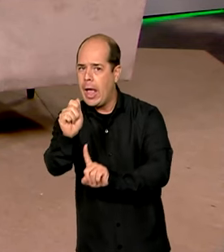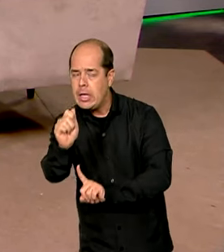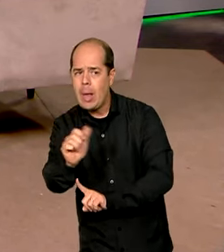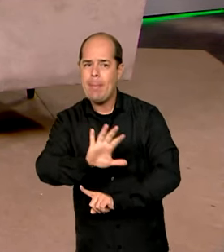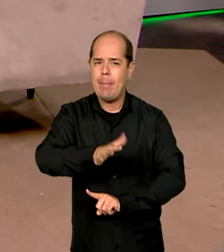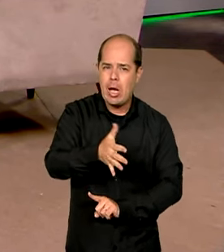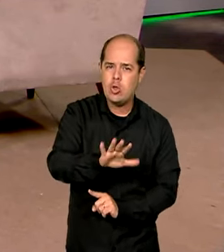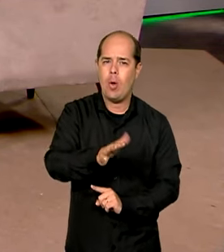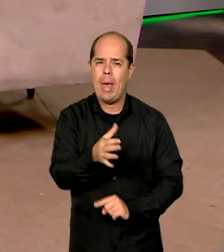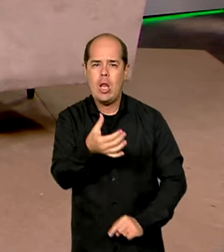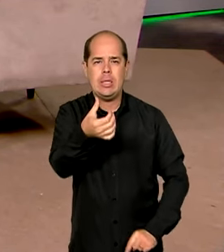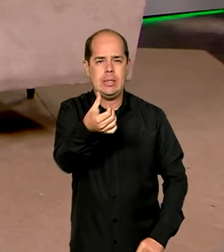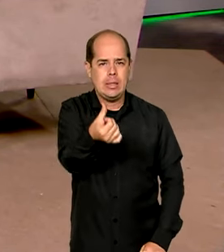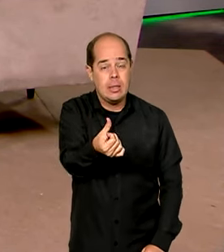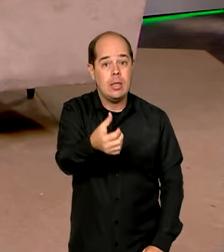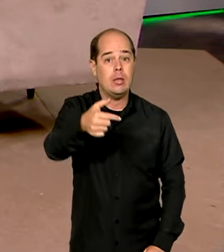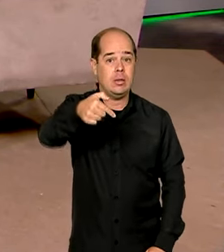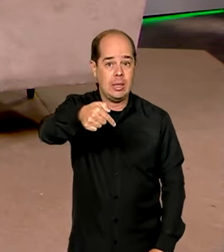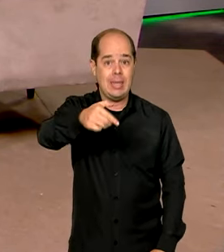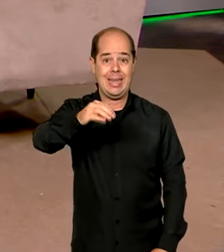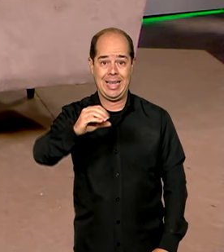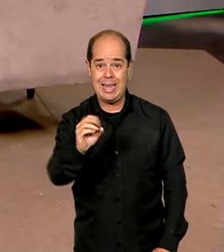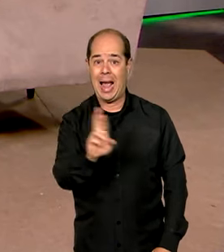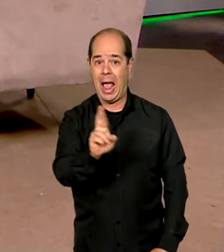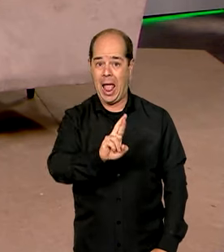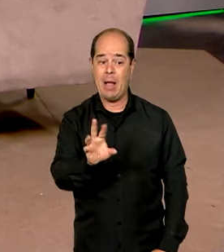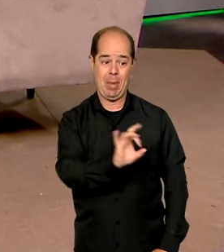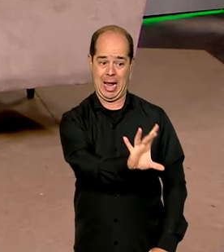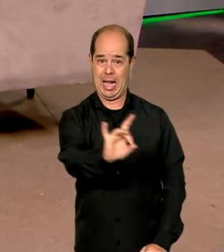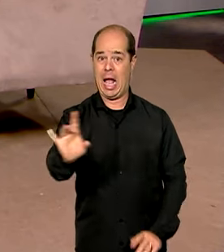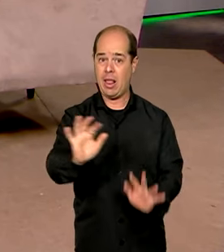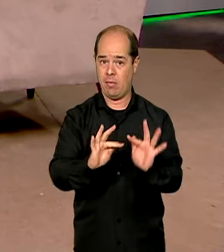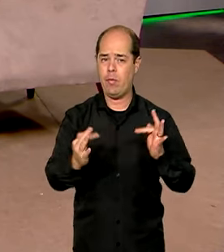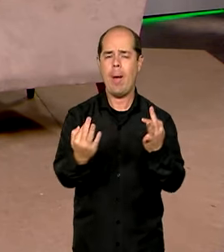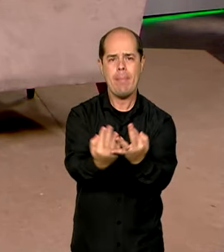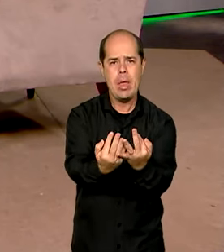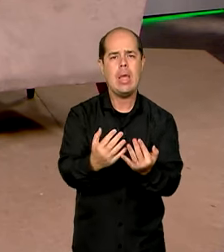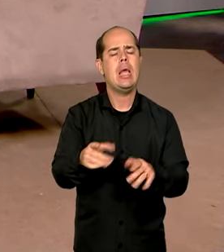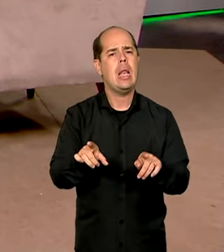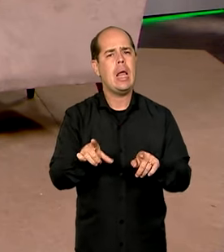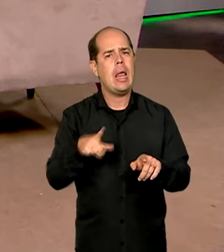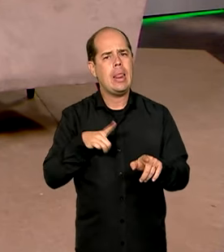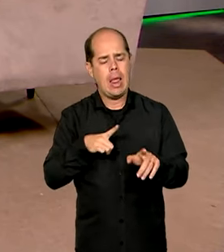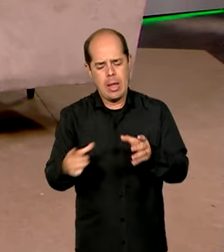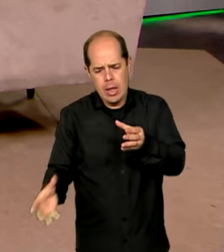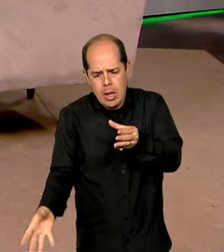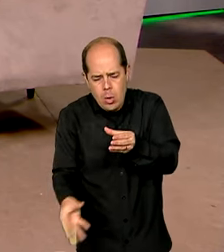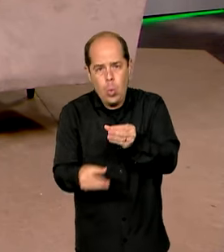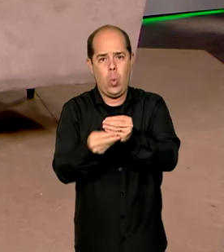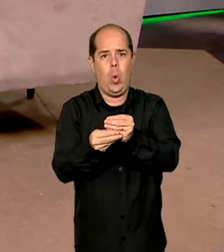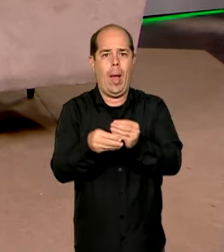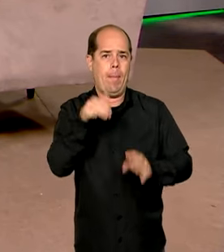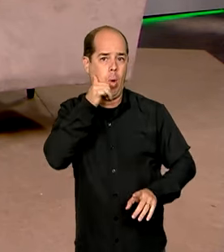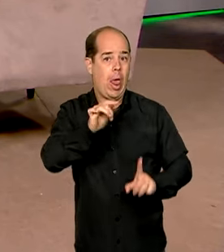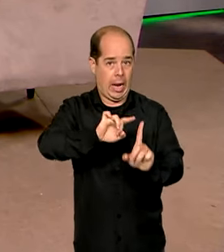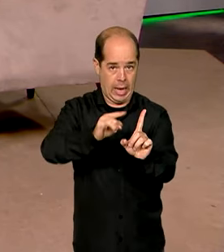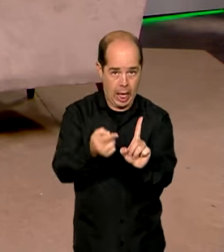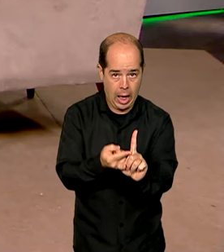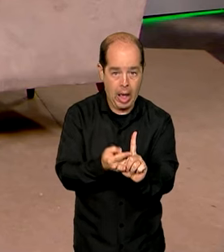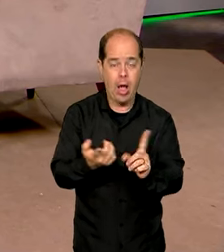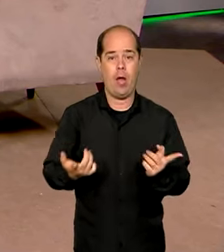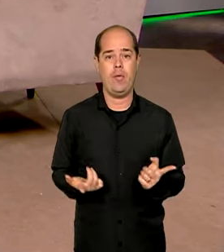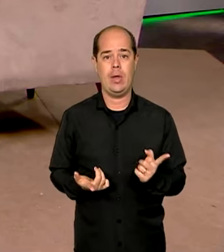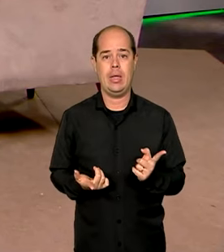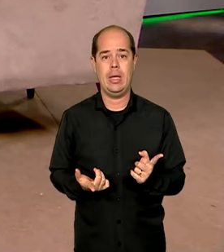de R$ 670 para cada família. Tem ainda os valores extras para mulheres grávidas, para quem